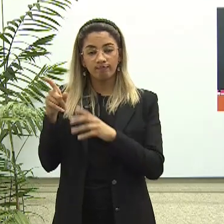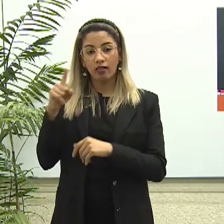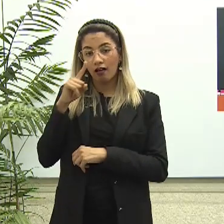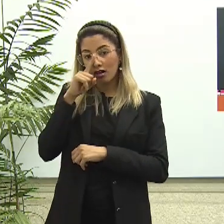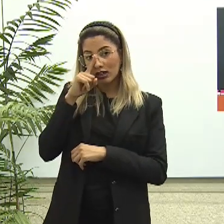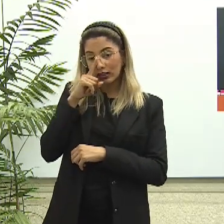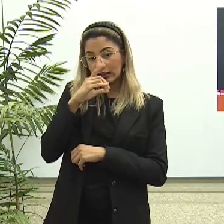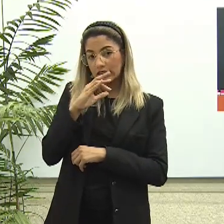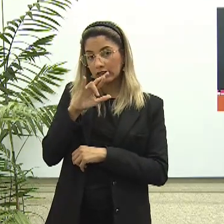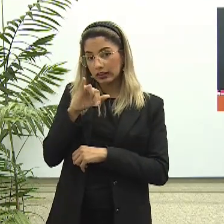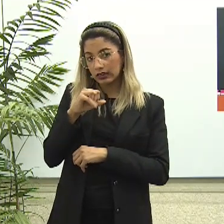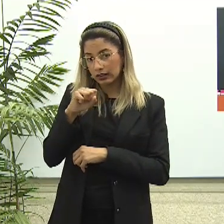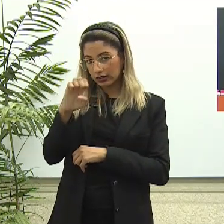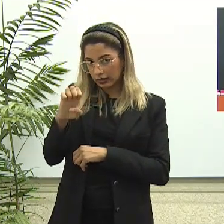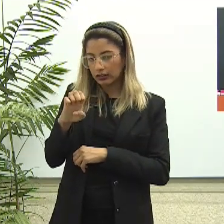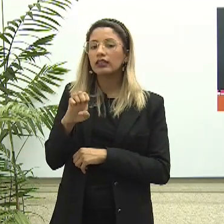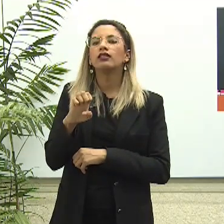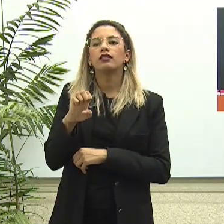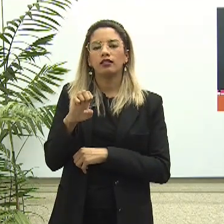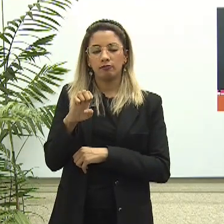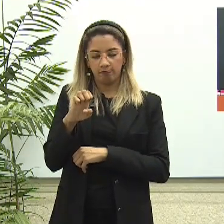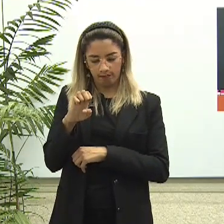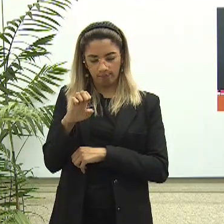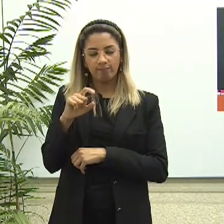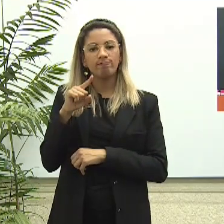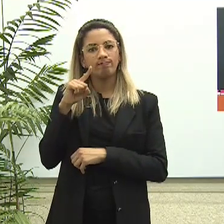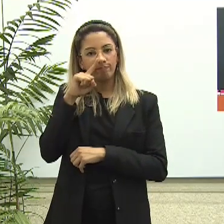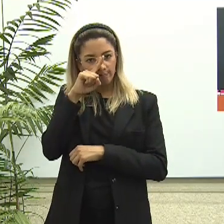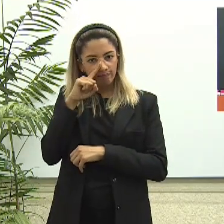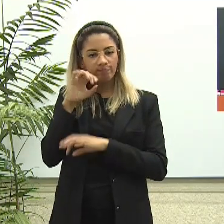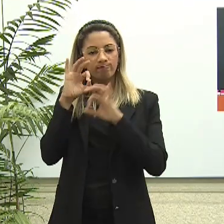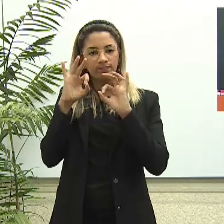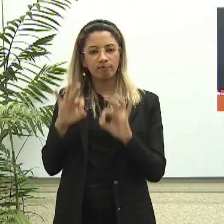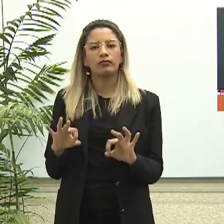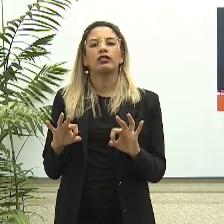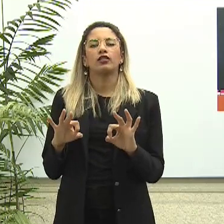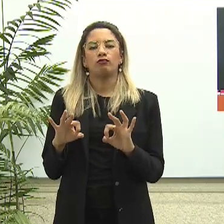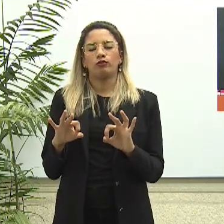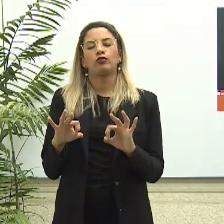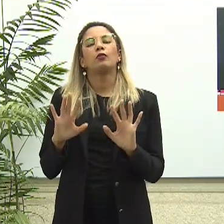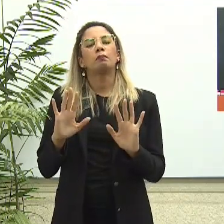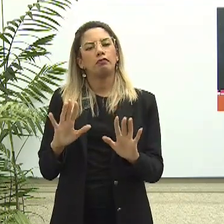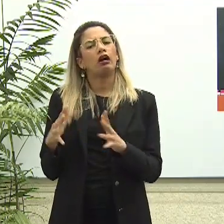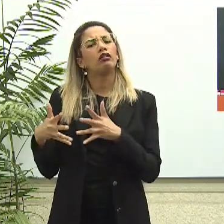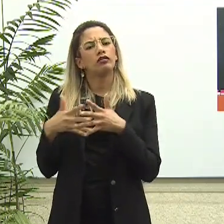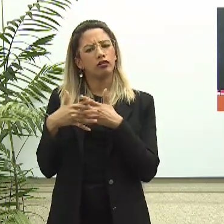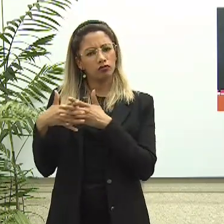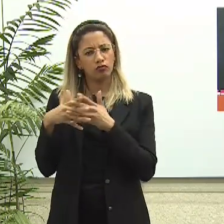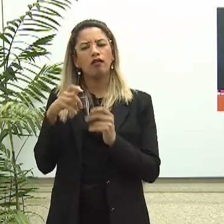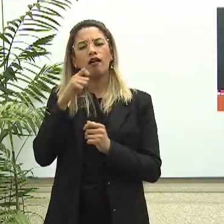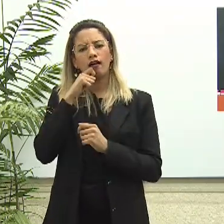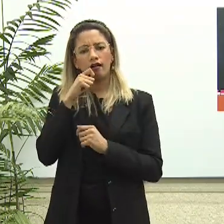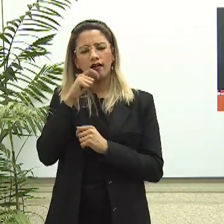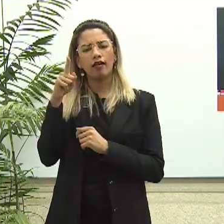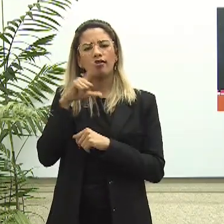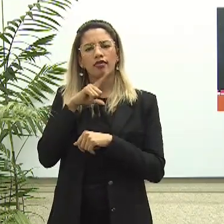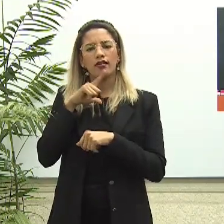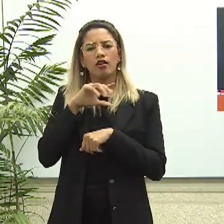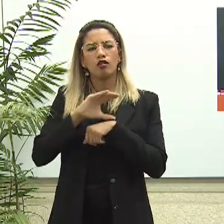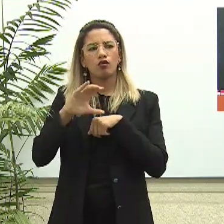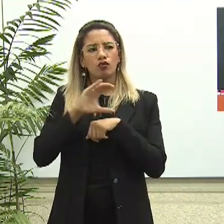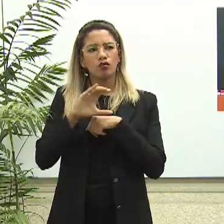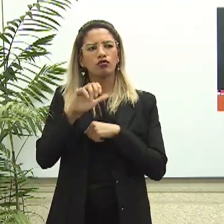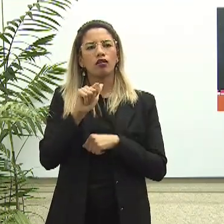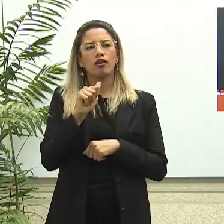está em caminhando é um colapso mas talvez em crise mas os Estados Unidos ainda é a aí curso do arbex Cadê o arbex